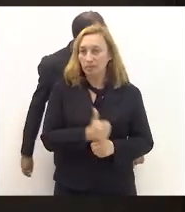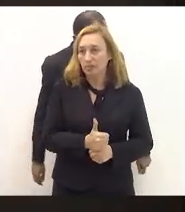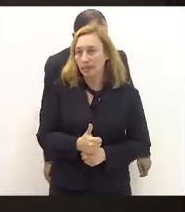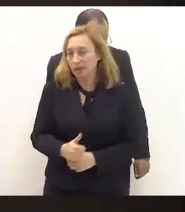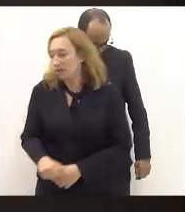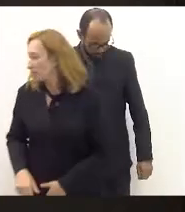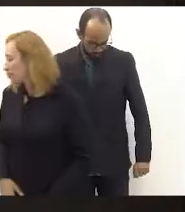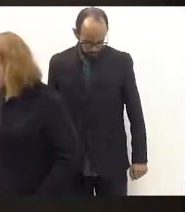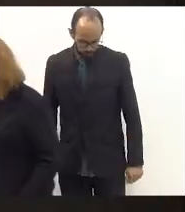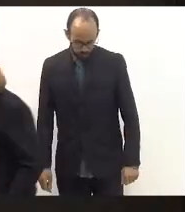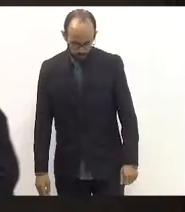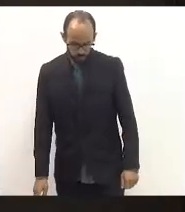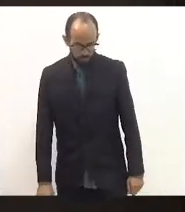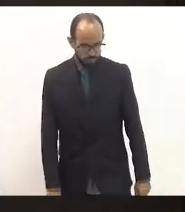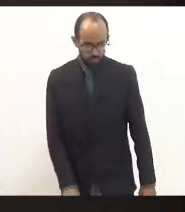é